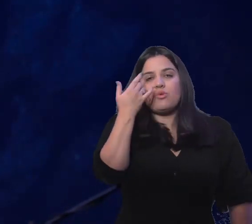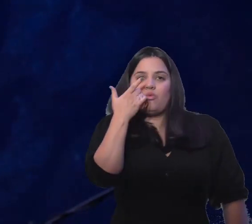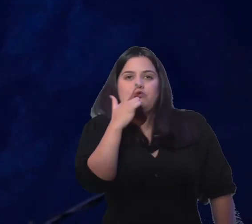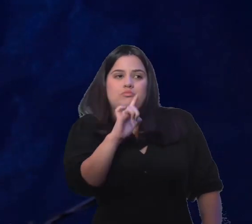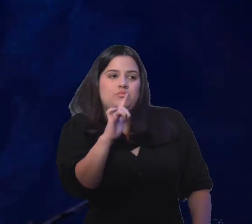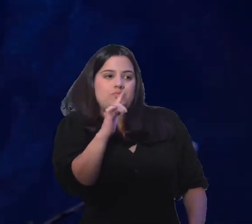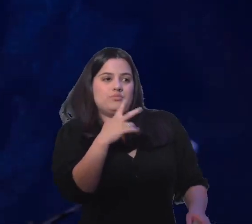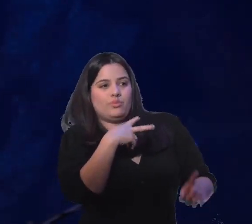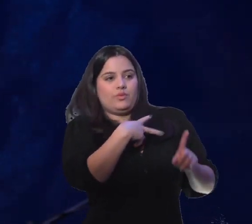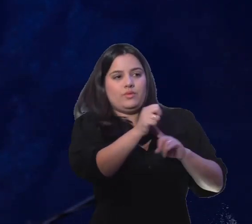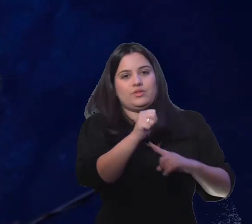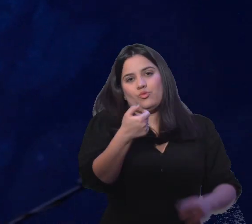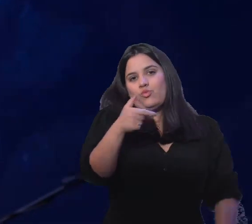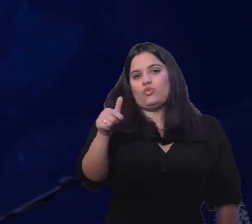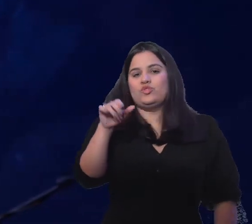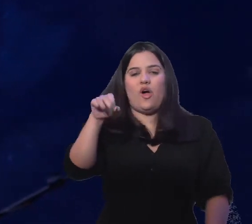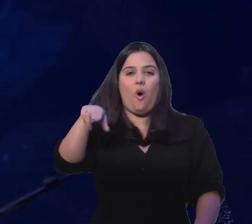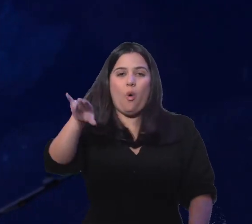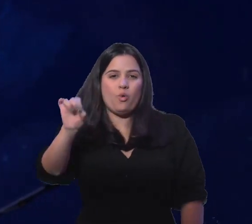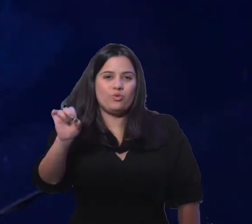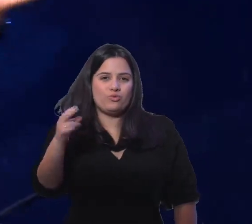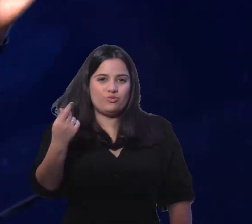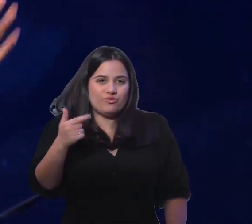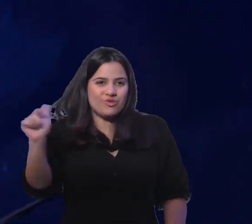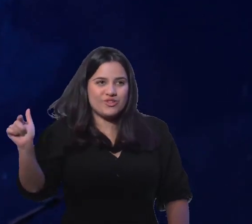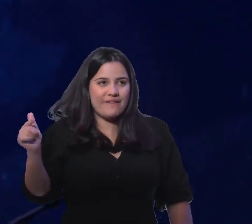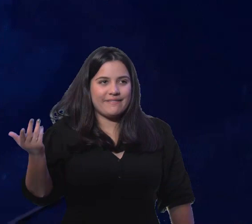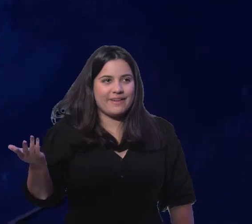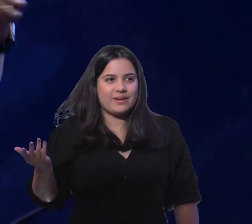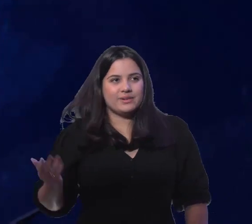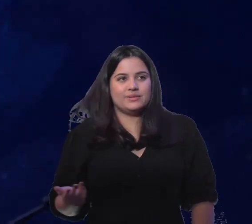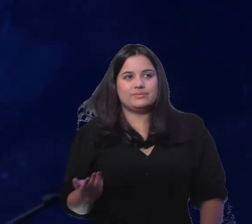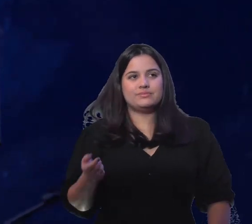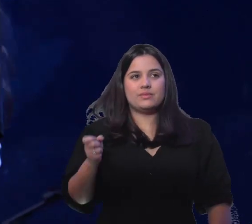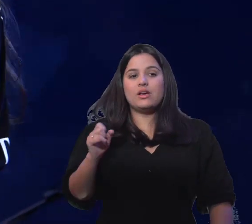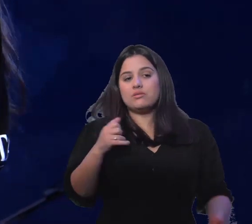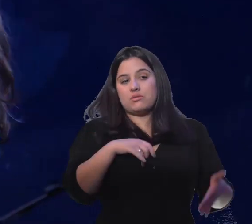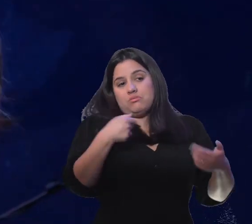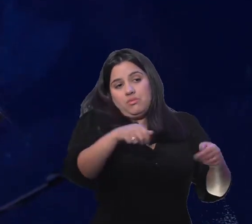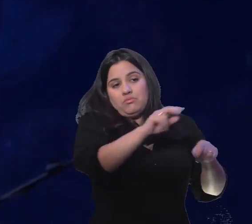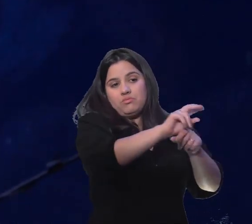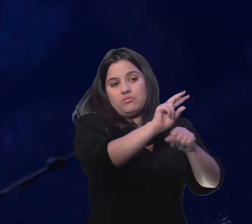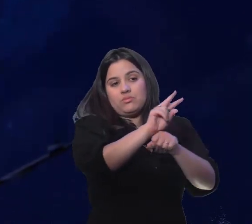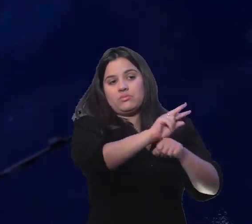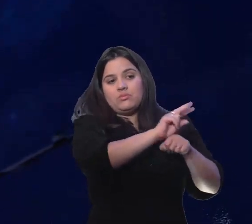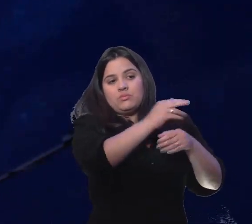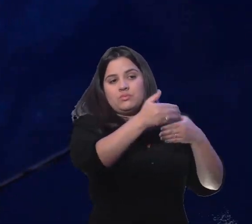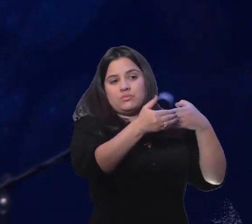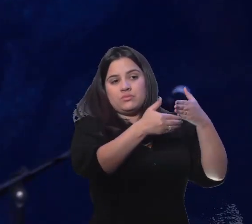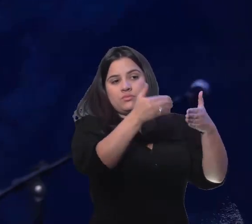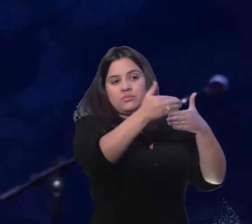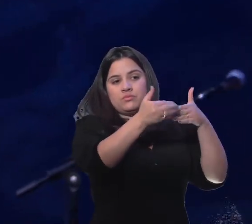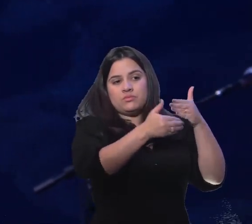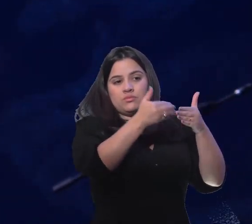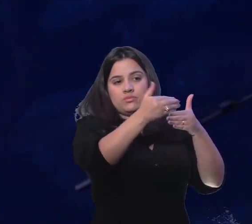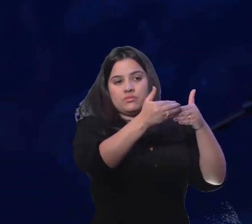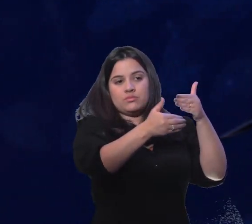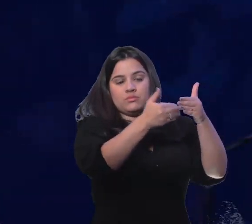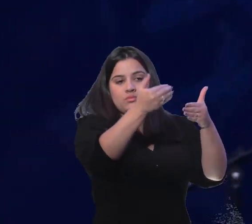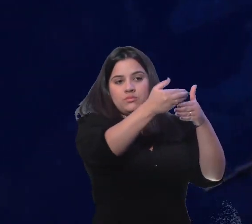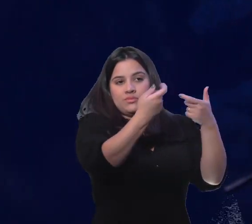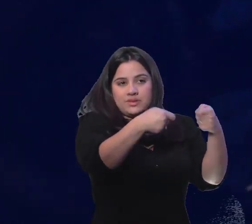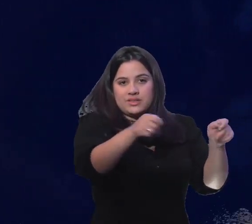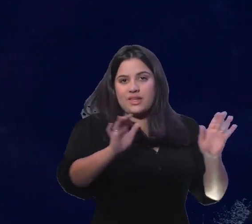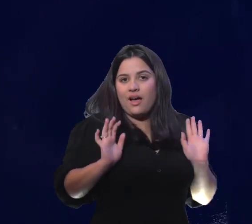mediar os conflitos, assim. Então, era tipo, quem ganhar, ganha, e aí eles protegiam as terras, né? Então, óbvio que aquele povo de